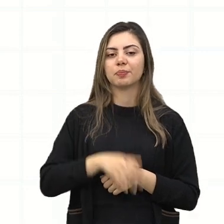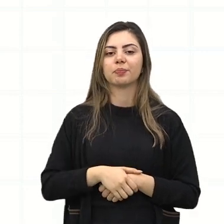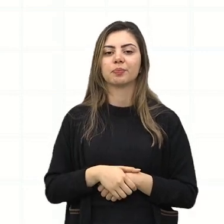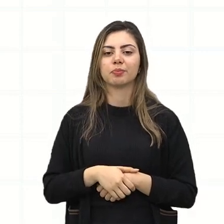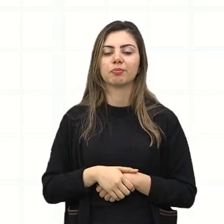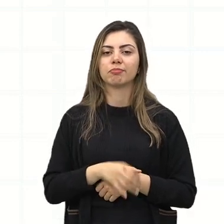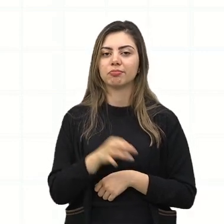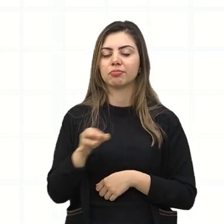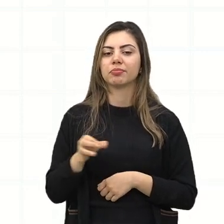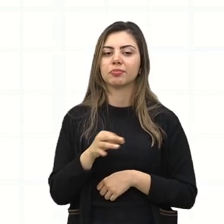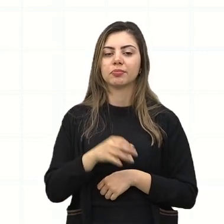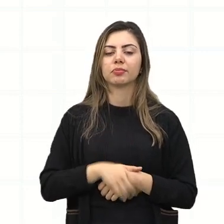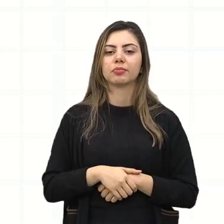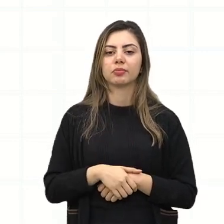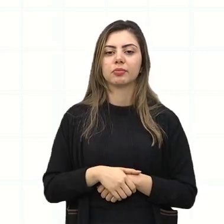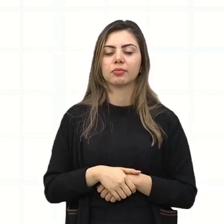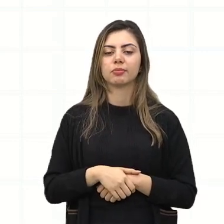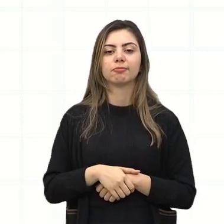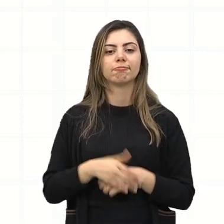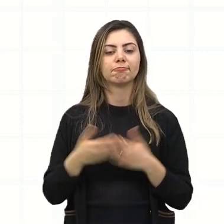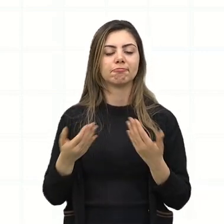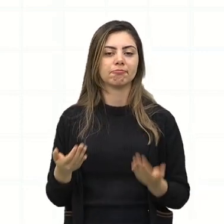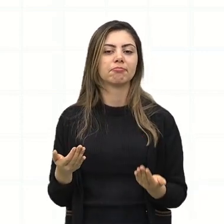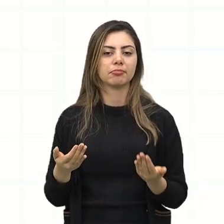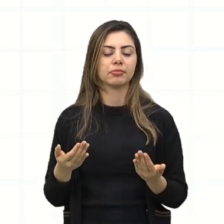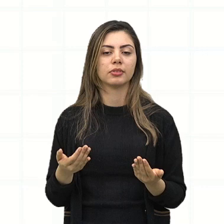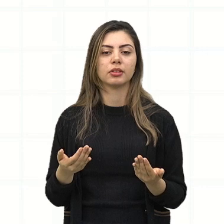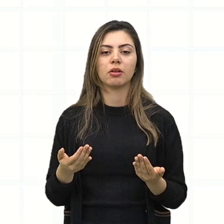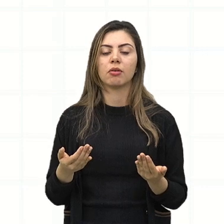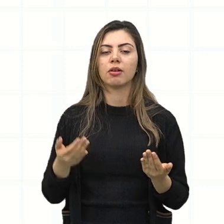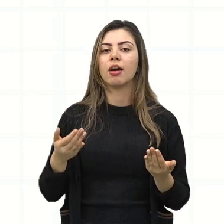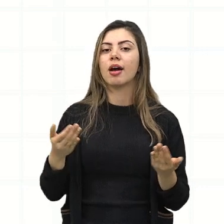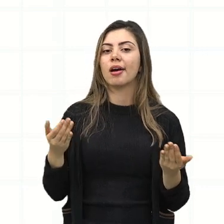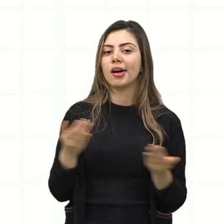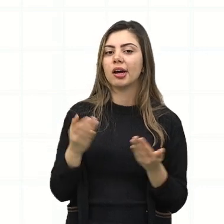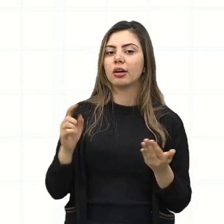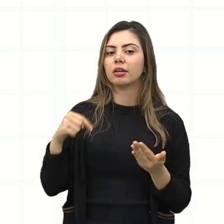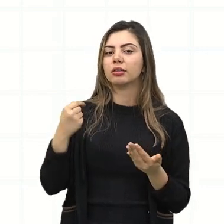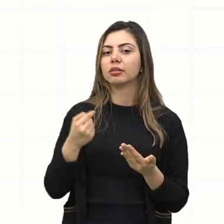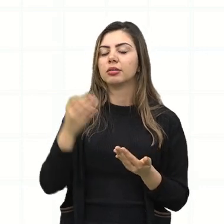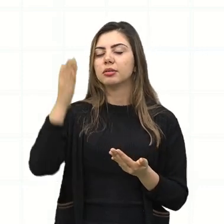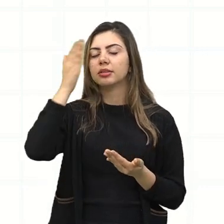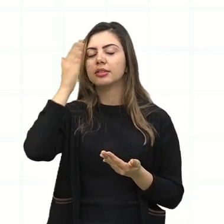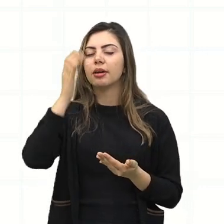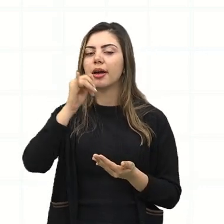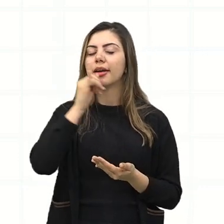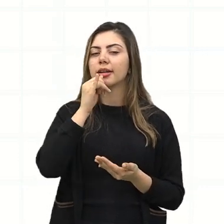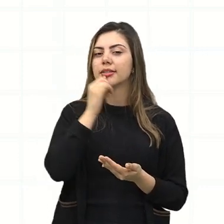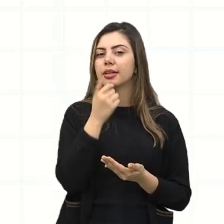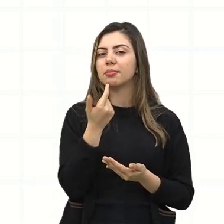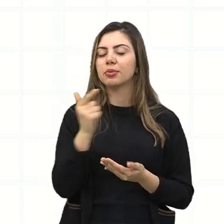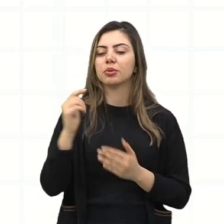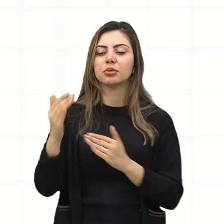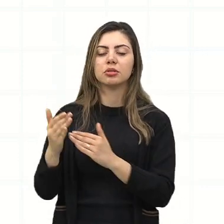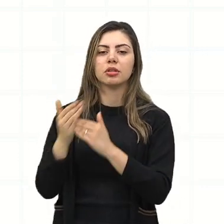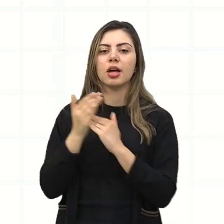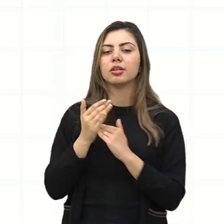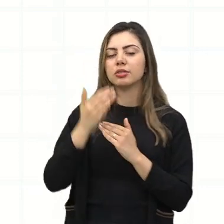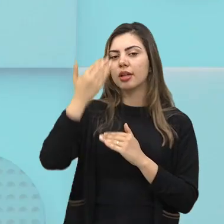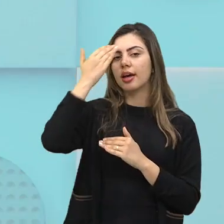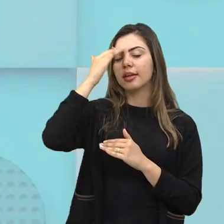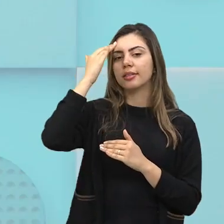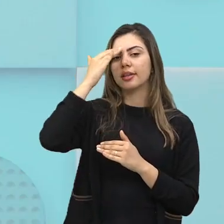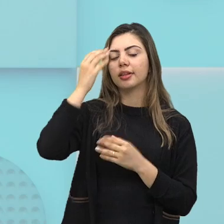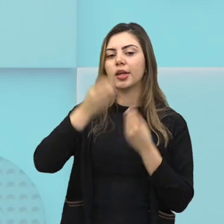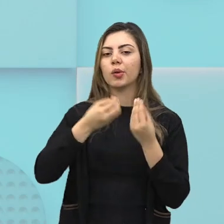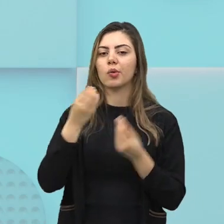verossemelhança, certinho? Pois bem, para nós termos mais um exemplo sobre